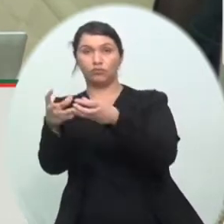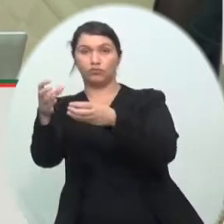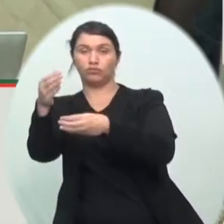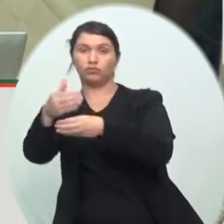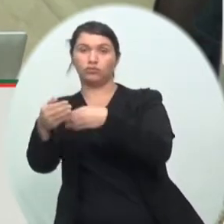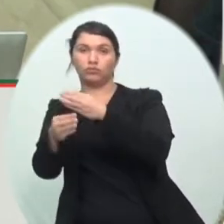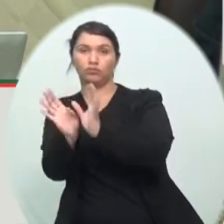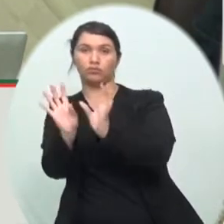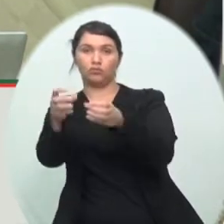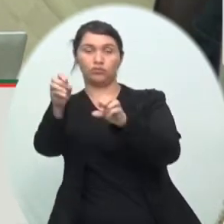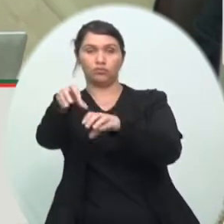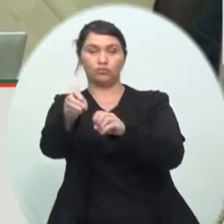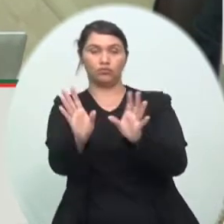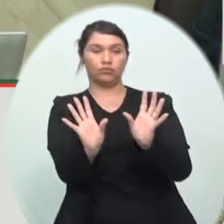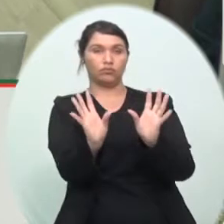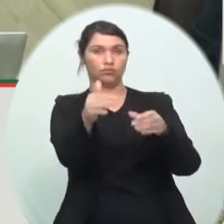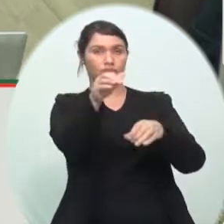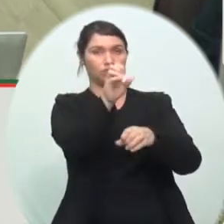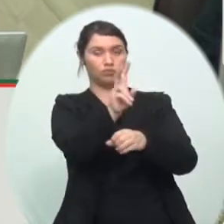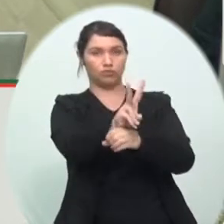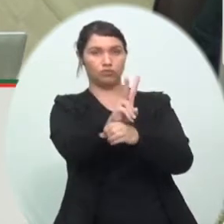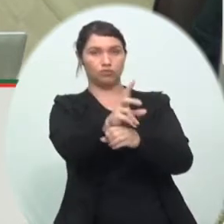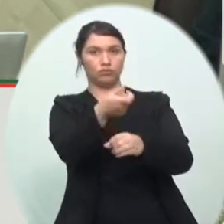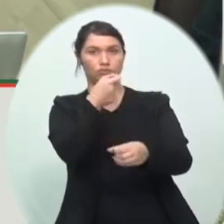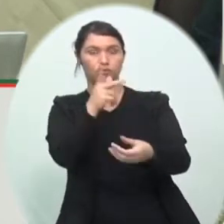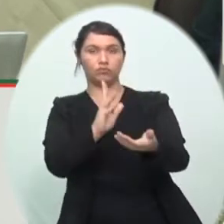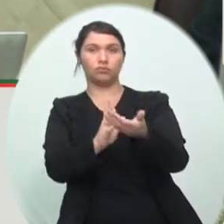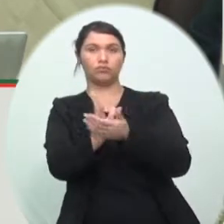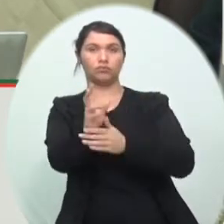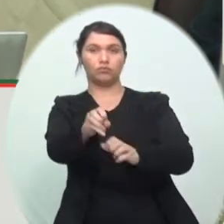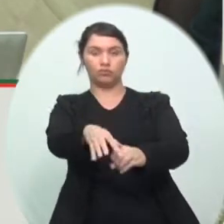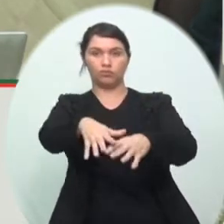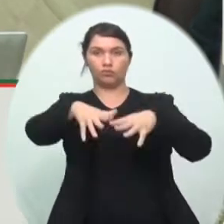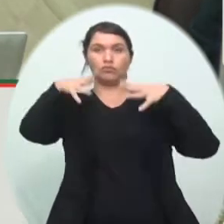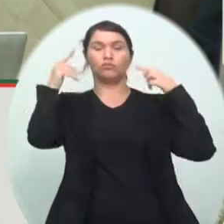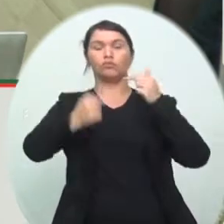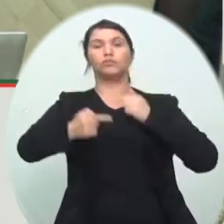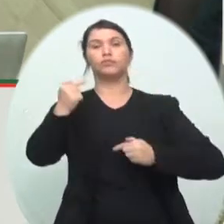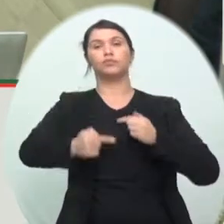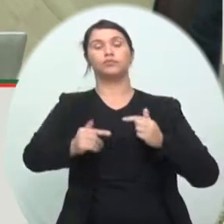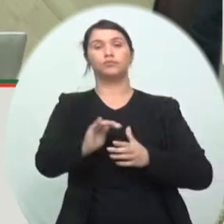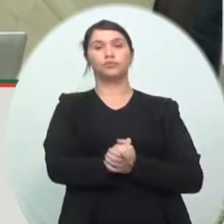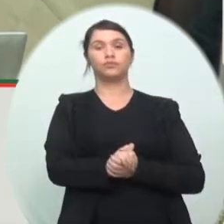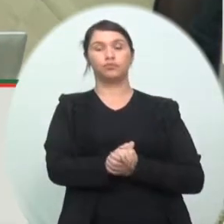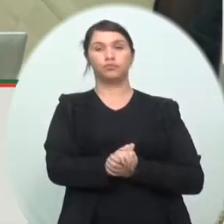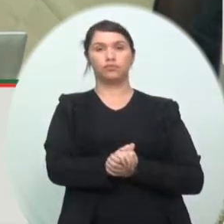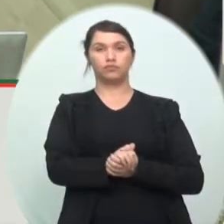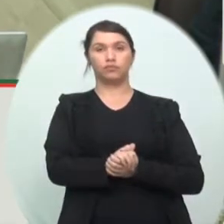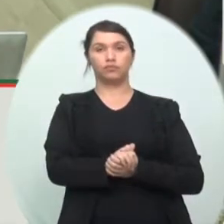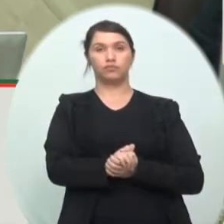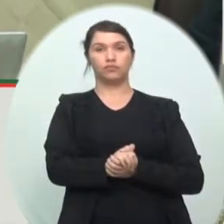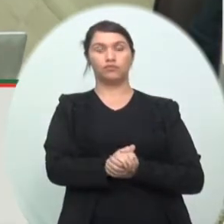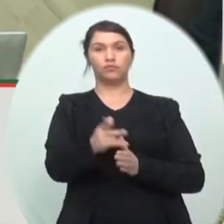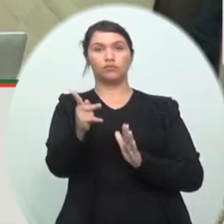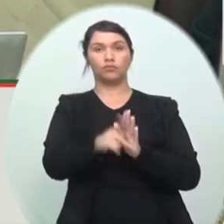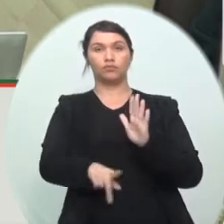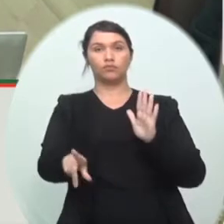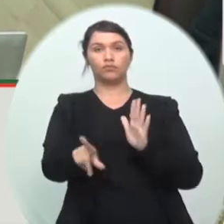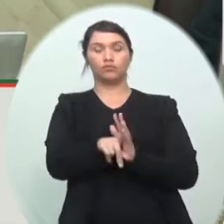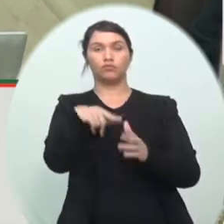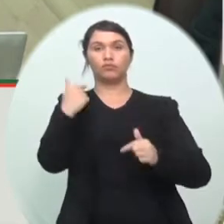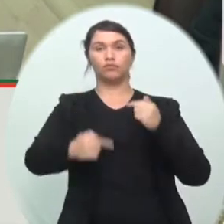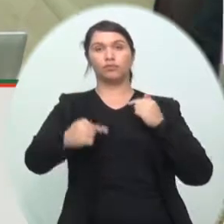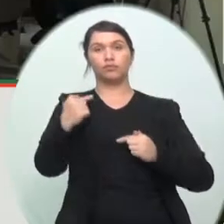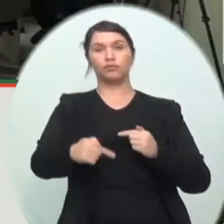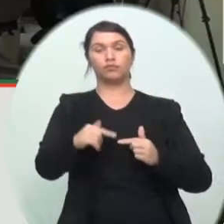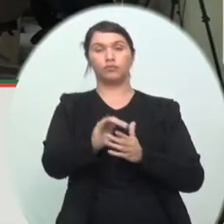de Obras, de Educação e de Fiscalização opinaram pela aprovação, encaminhando-se à deliberação do plenário. Está em discussão o